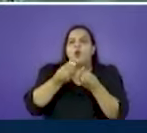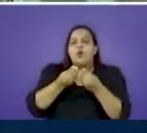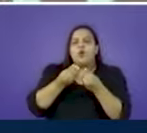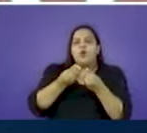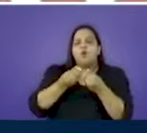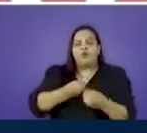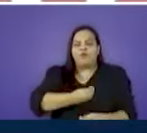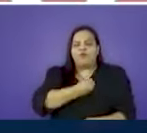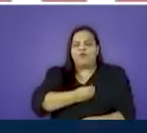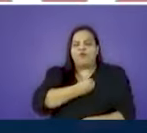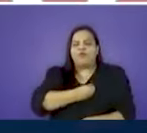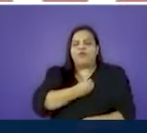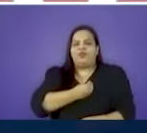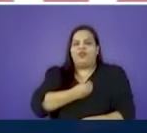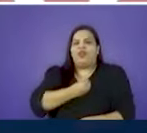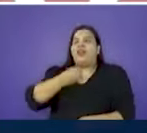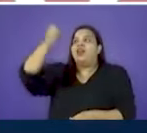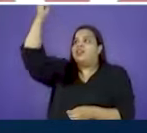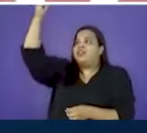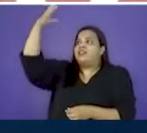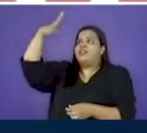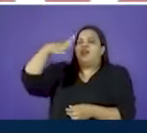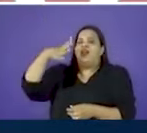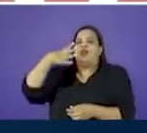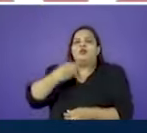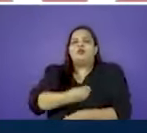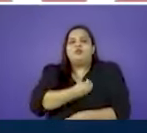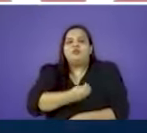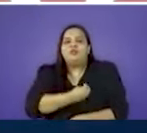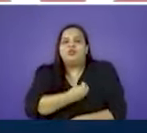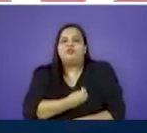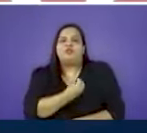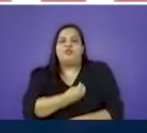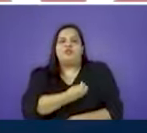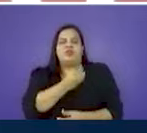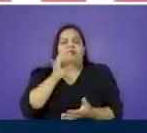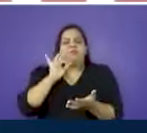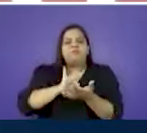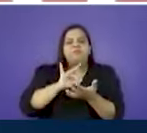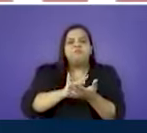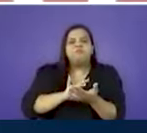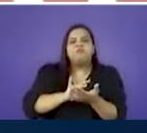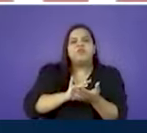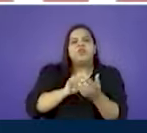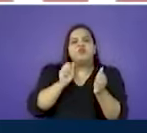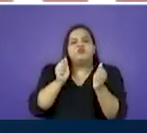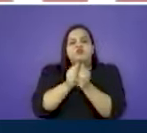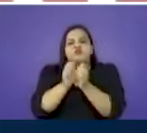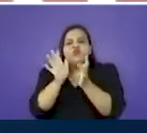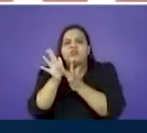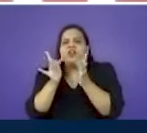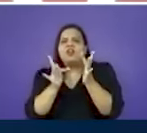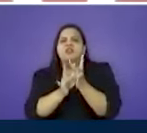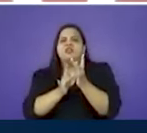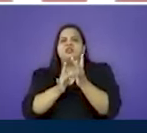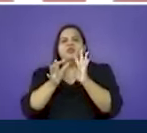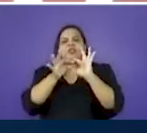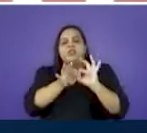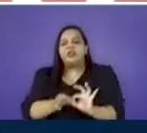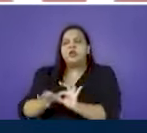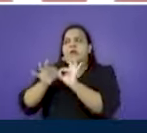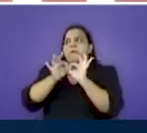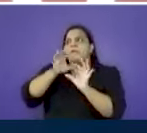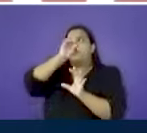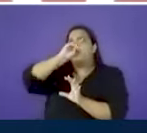se vence o pecado. Só se anda na luz quando se enfrenta o pecado. E é andando na luz que a gente desfruta de comunhão com o